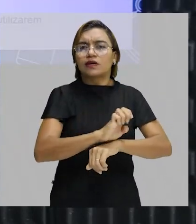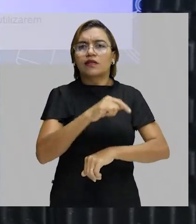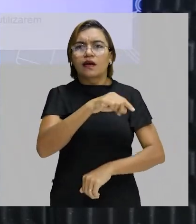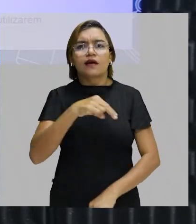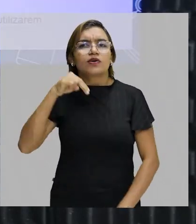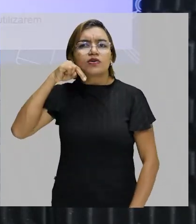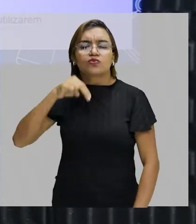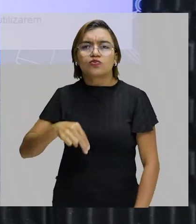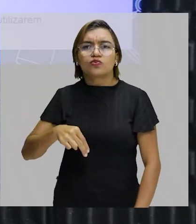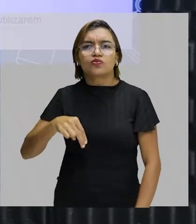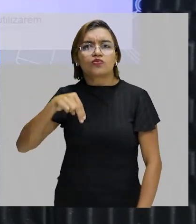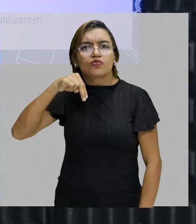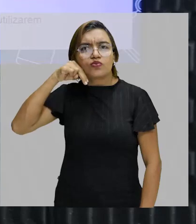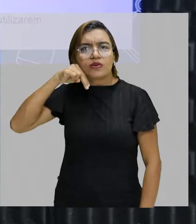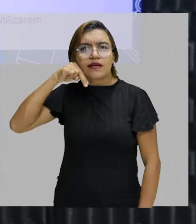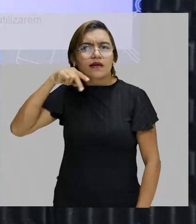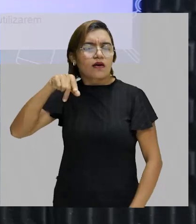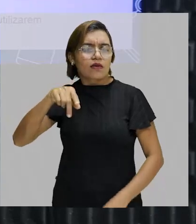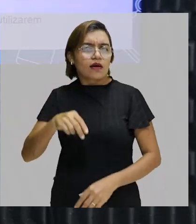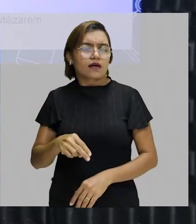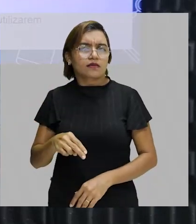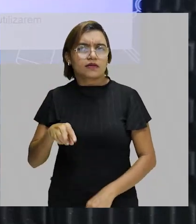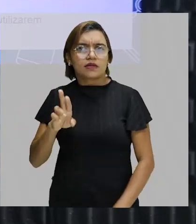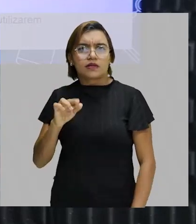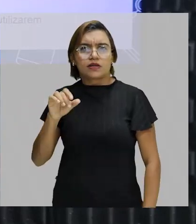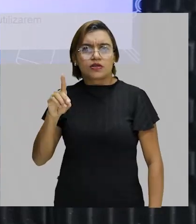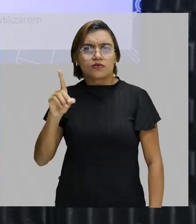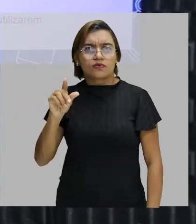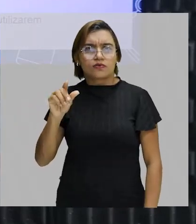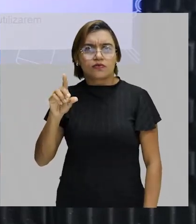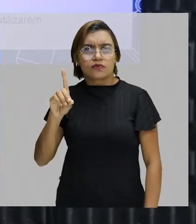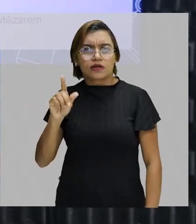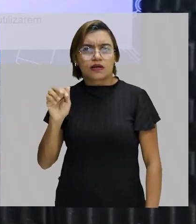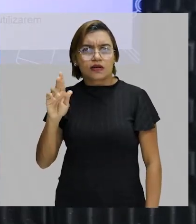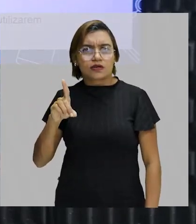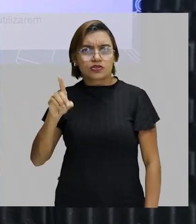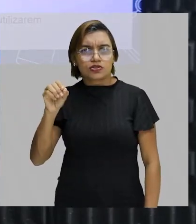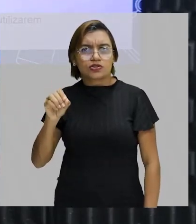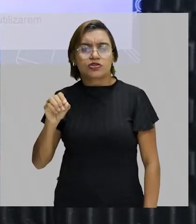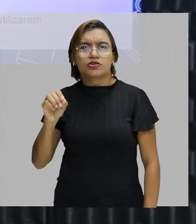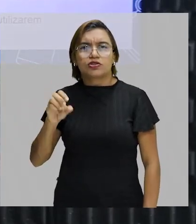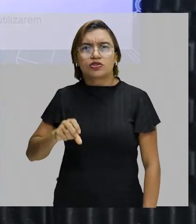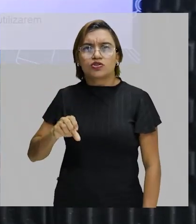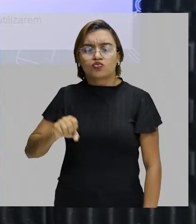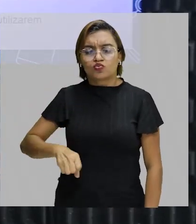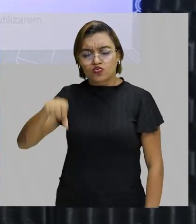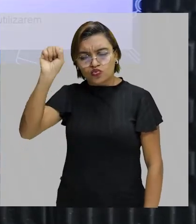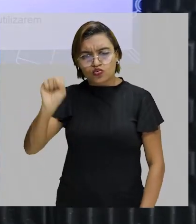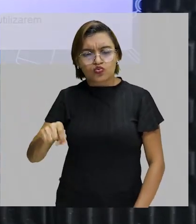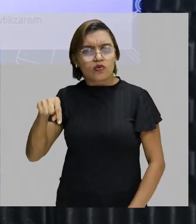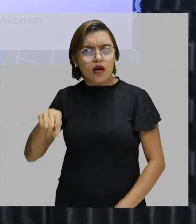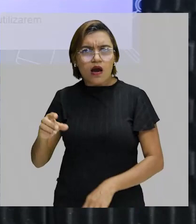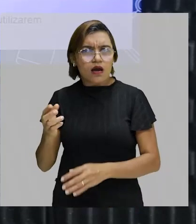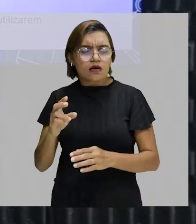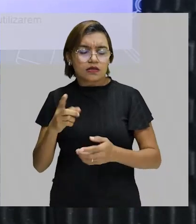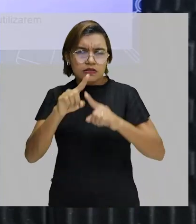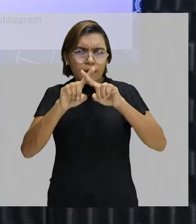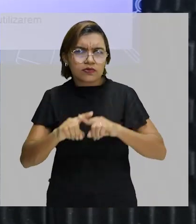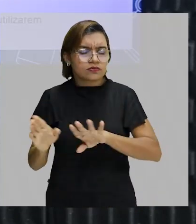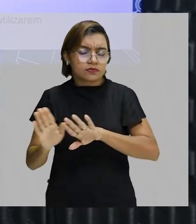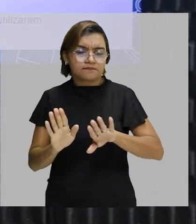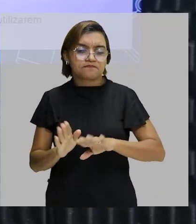Sul, por exemplo. Tem que ser respeitada a questão folclórica de cada região. Impedem a socialização de todos, reduzindo